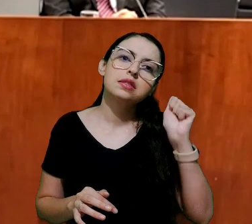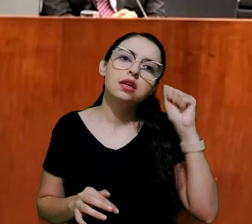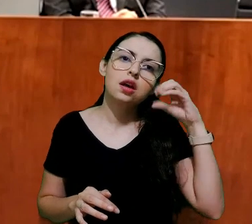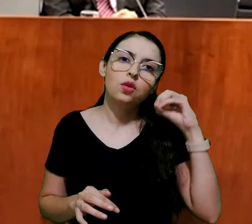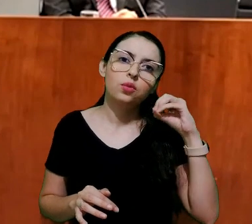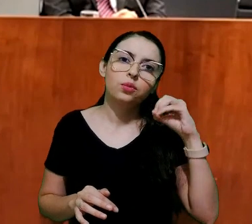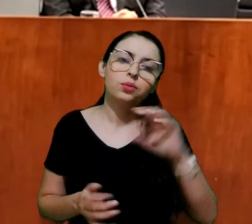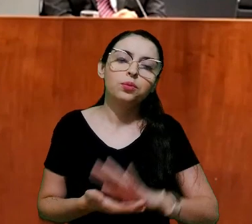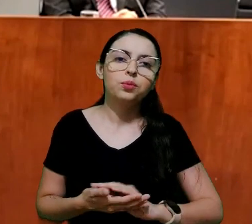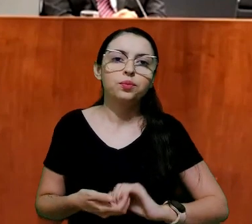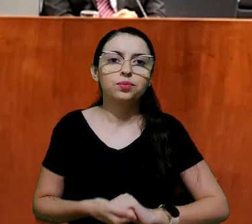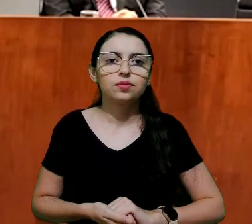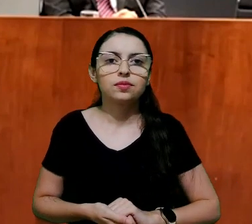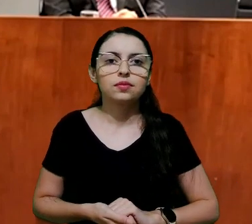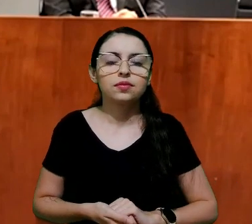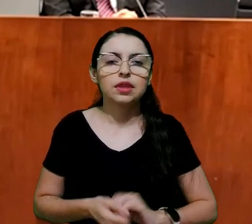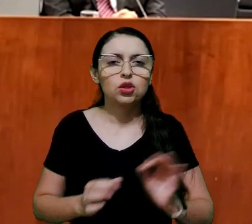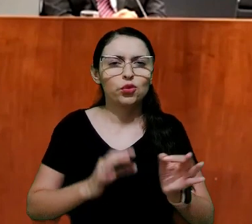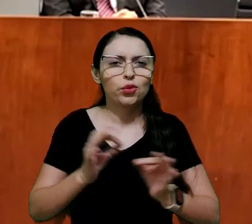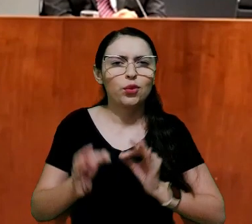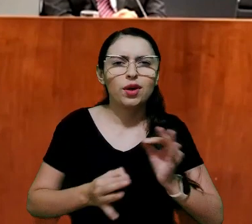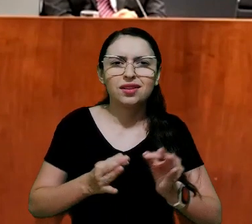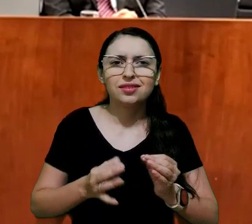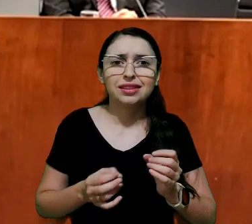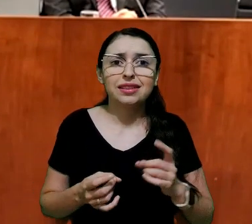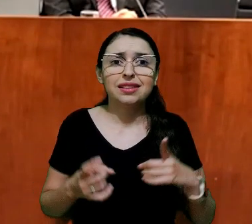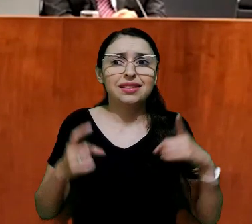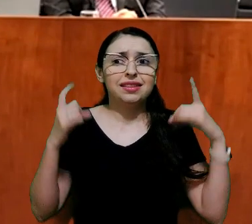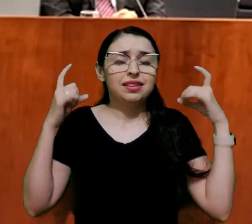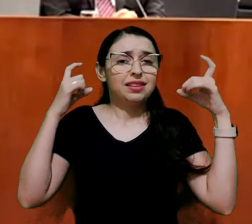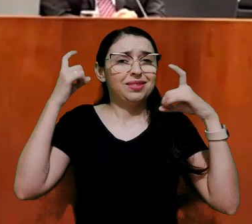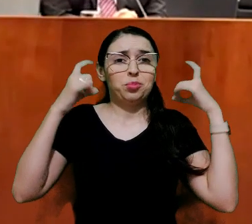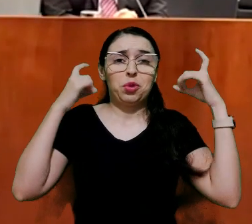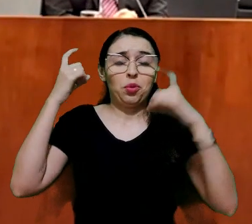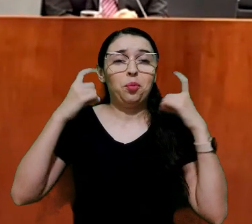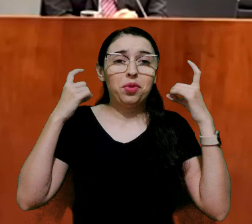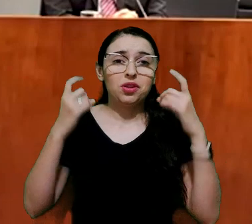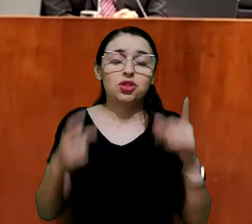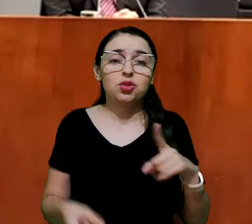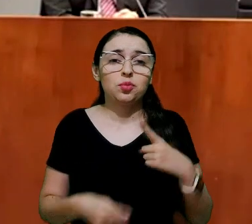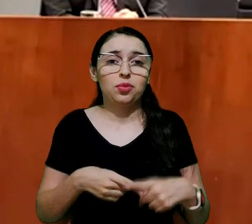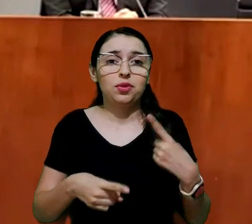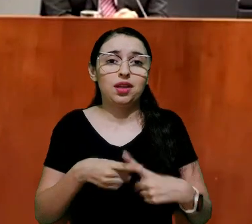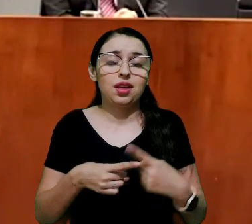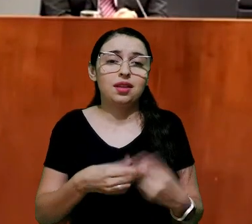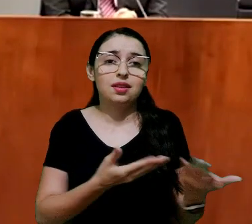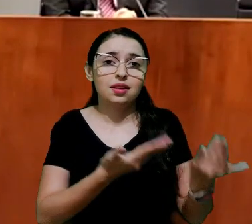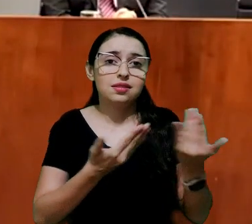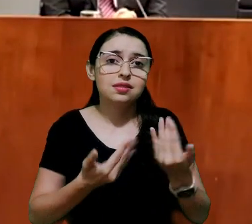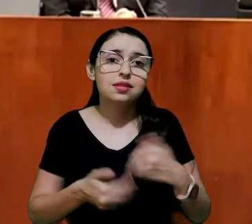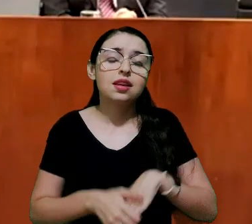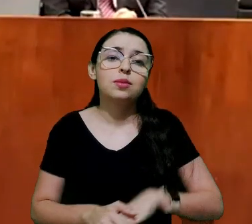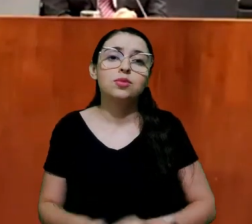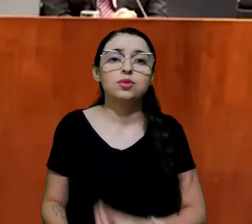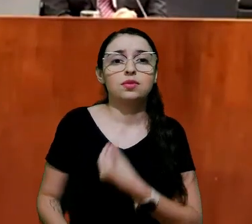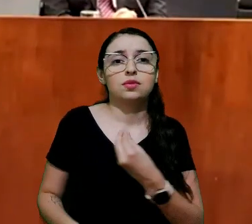absolutamente desesperadora. Porque nós trazemos para uma família e